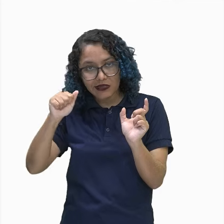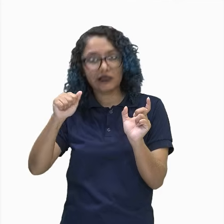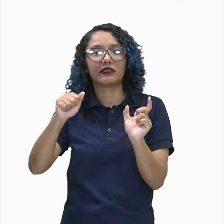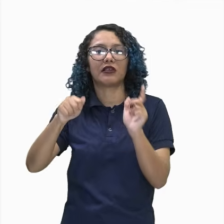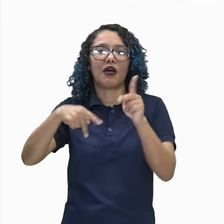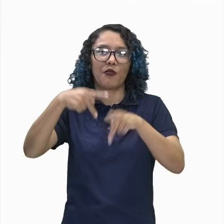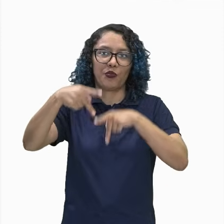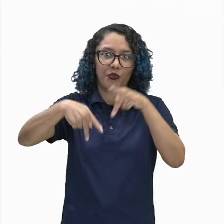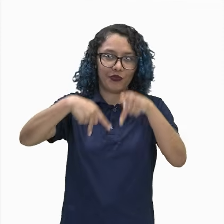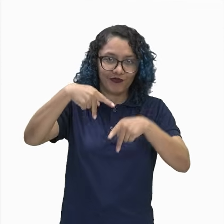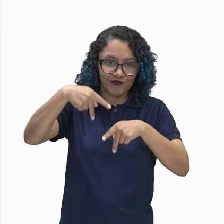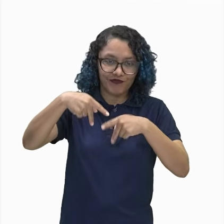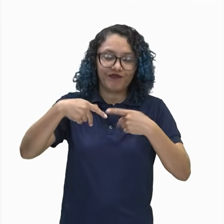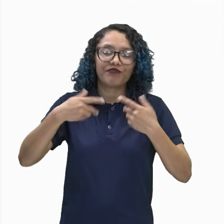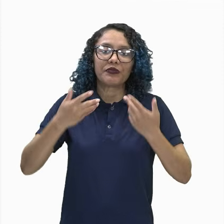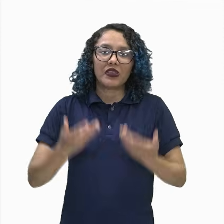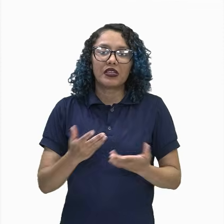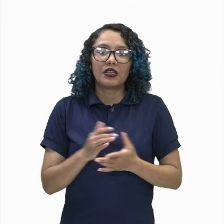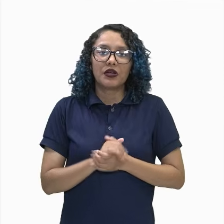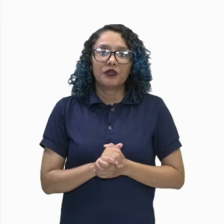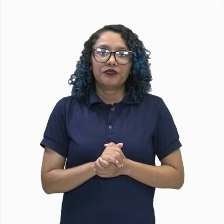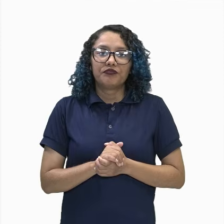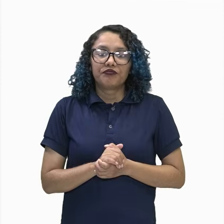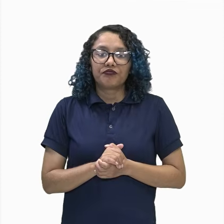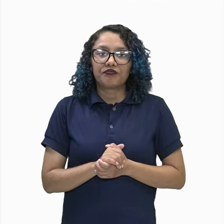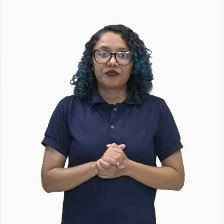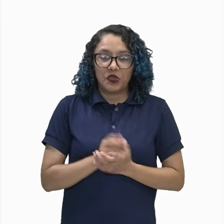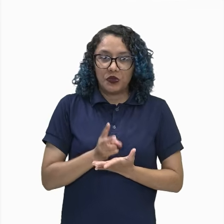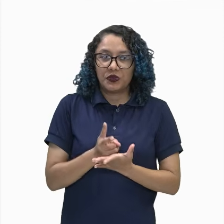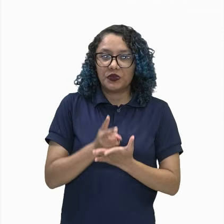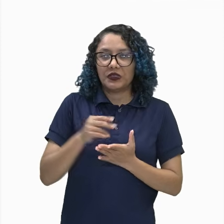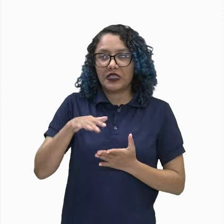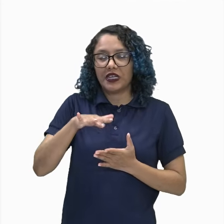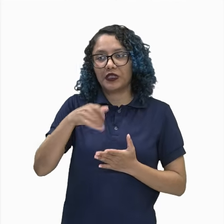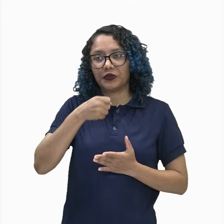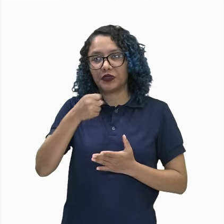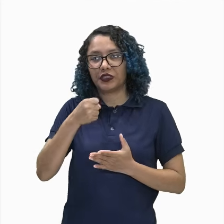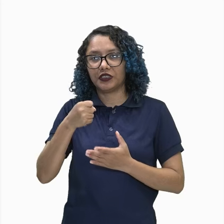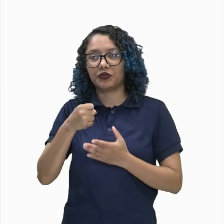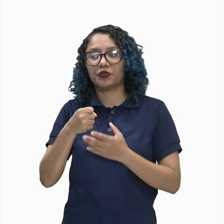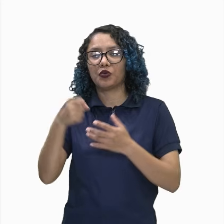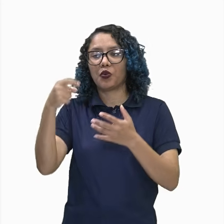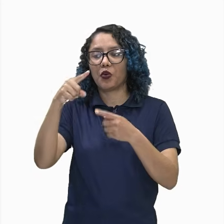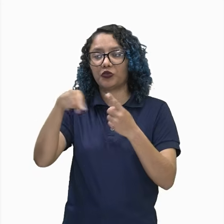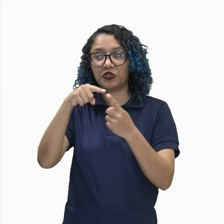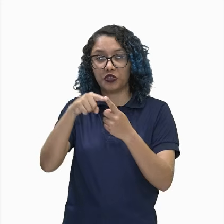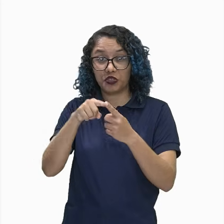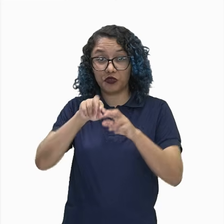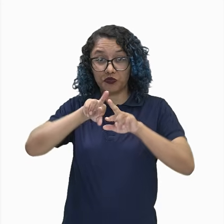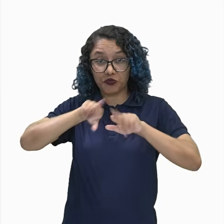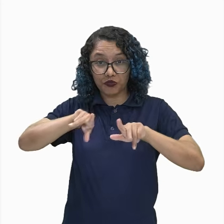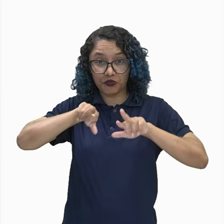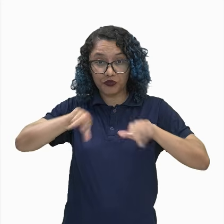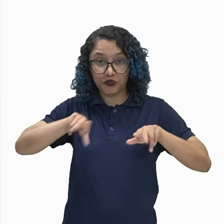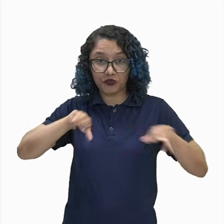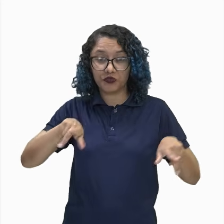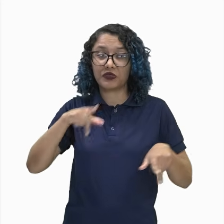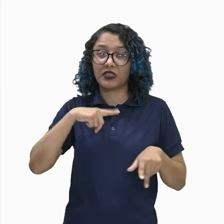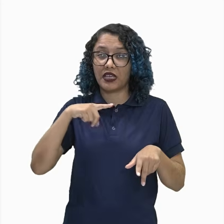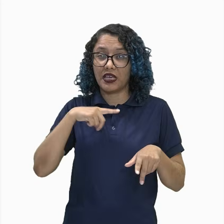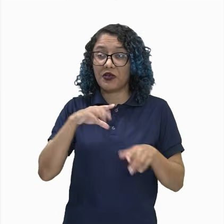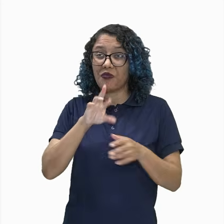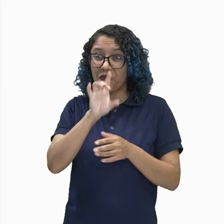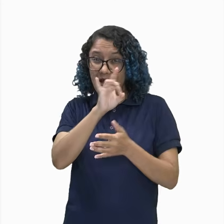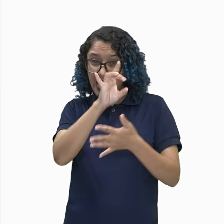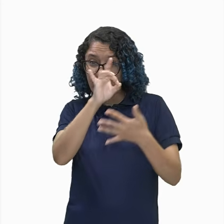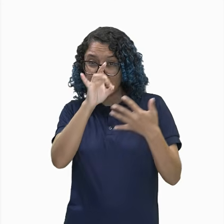que dentro da esfera jornalística nós temos aí diferentes objetivos e para cada um desses objetivos temos